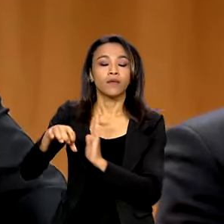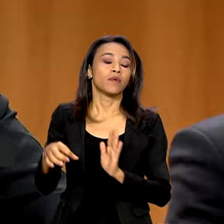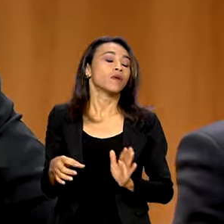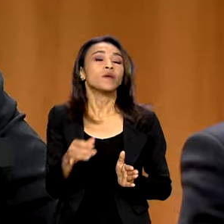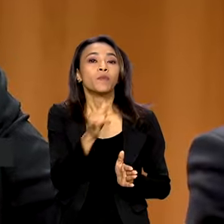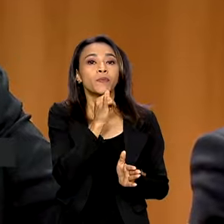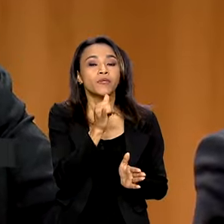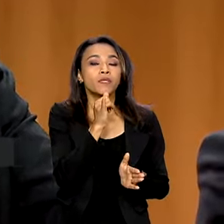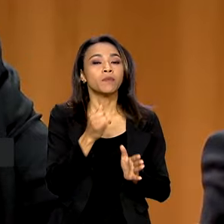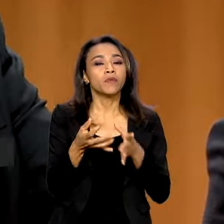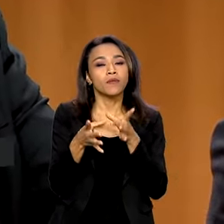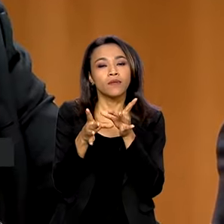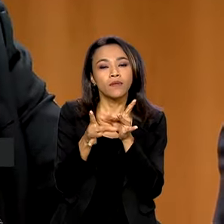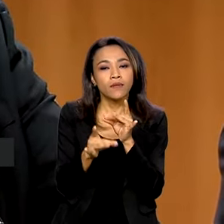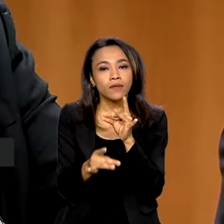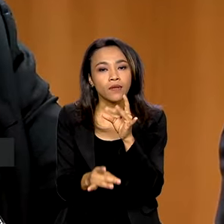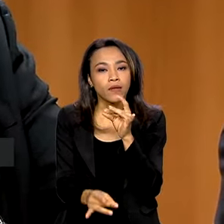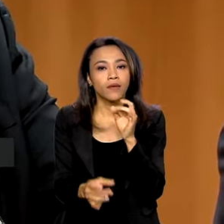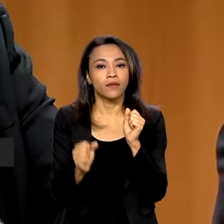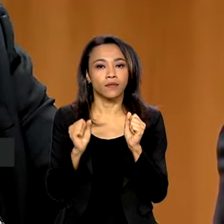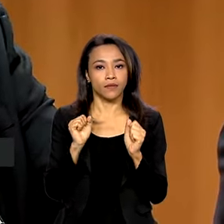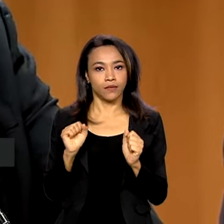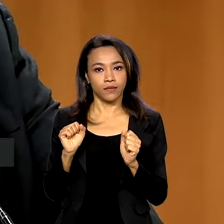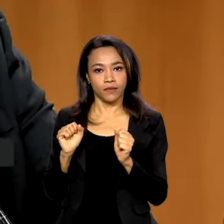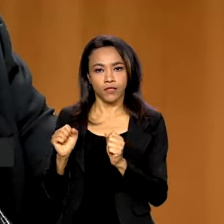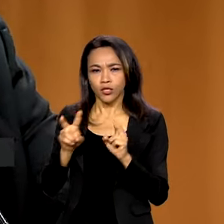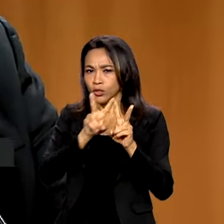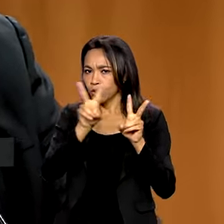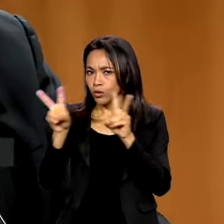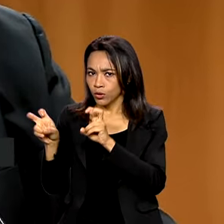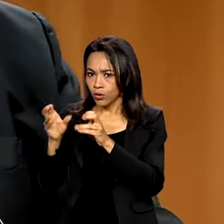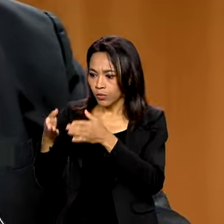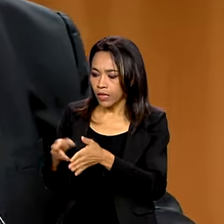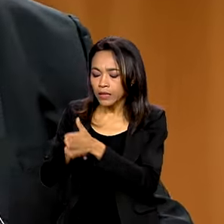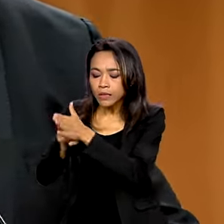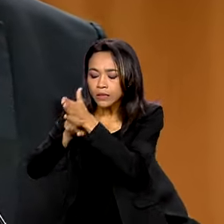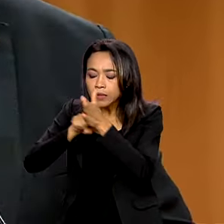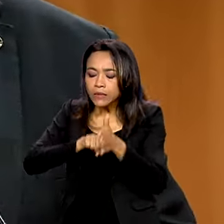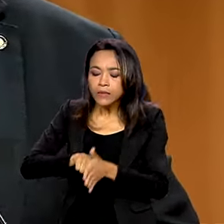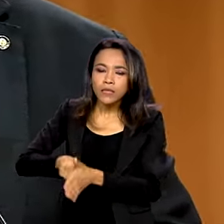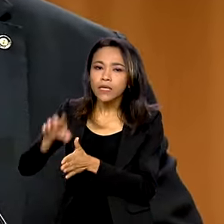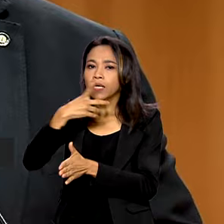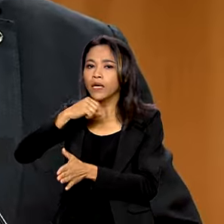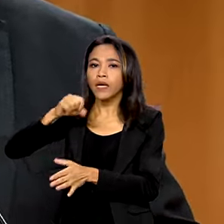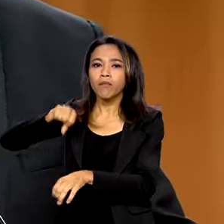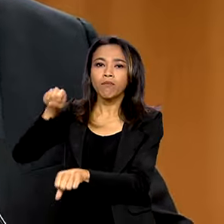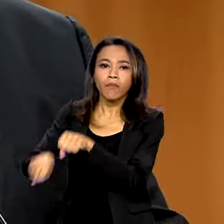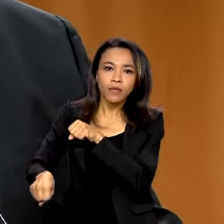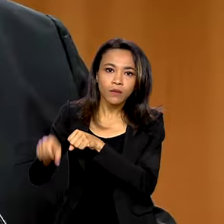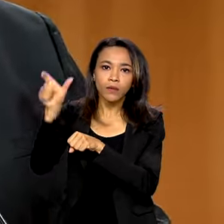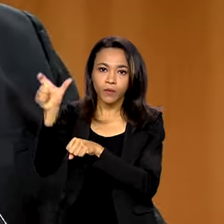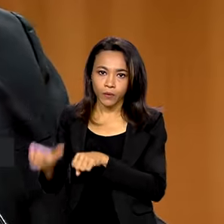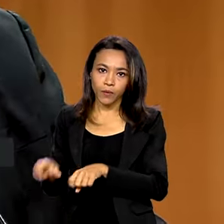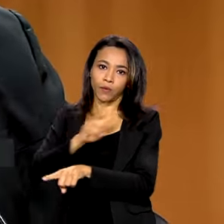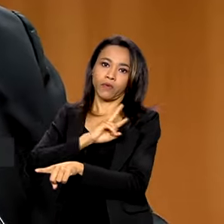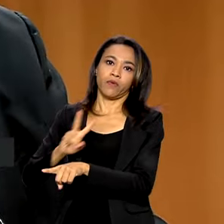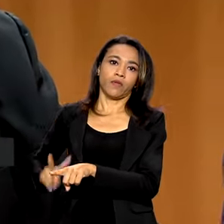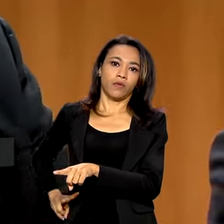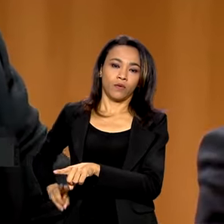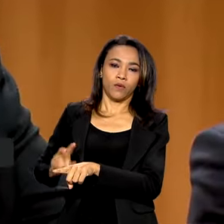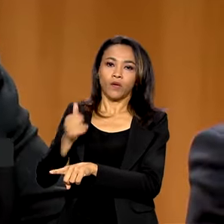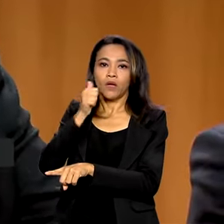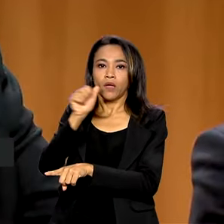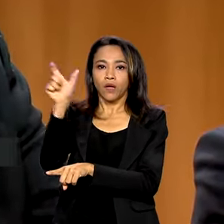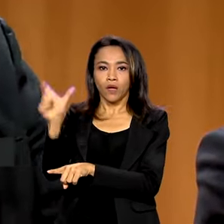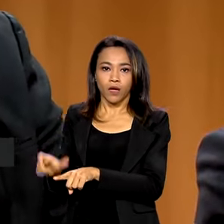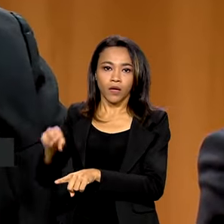aspectos, certos detalhes da investigação, sobre os quais pairavam dúvidas, a partir da delação